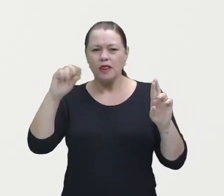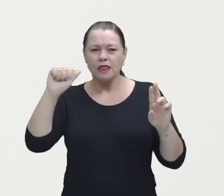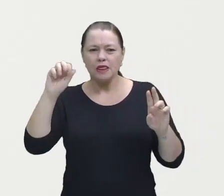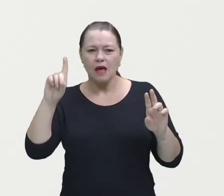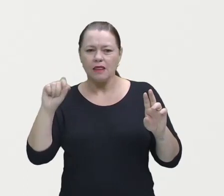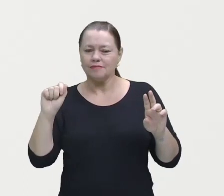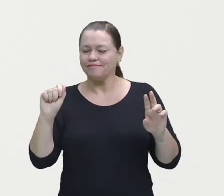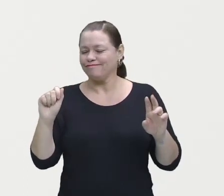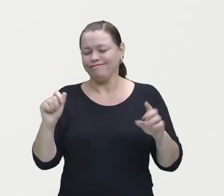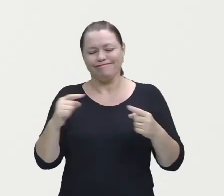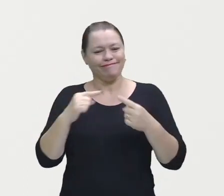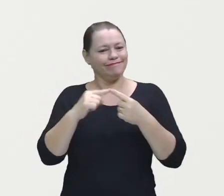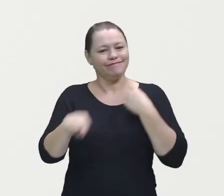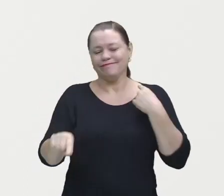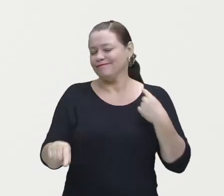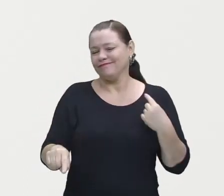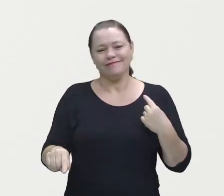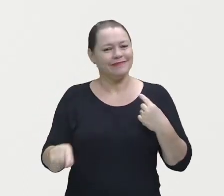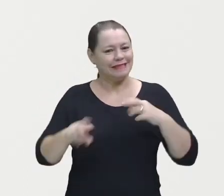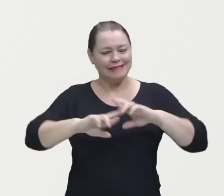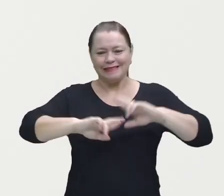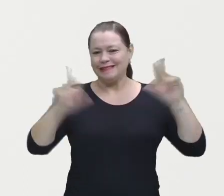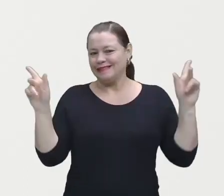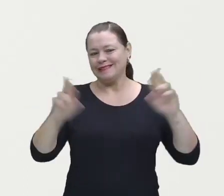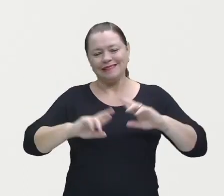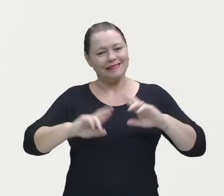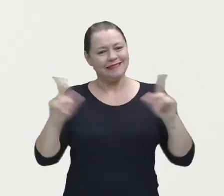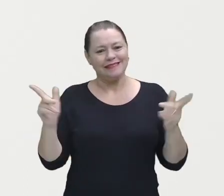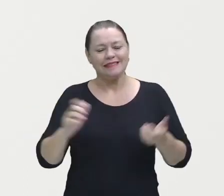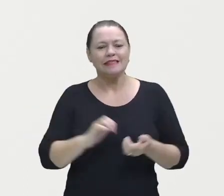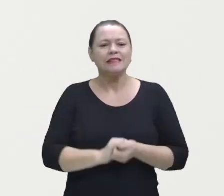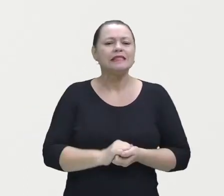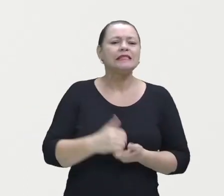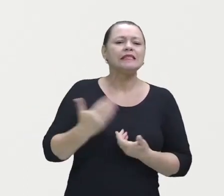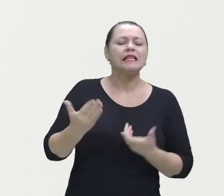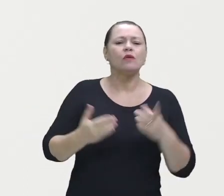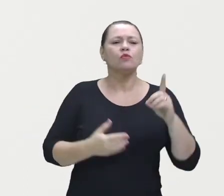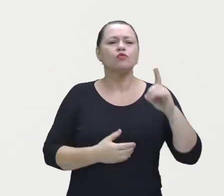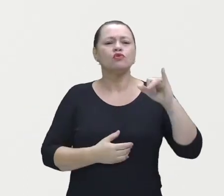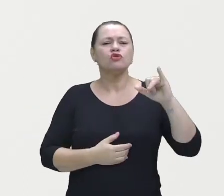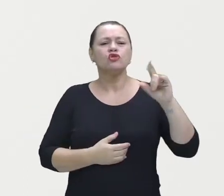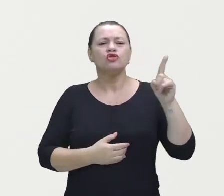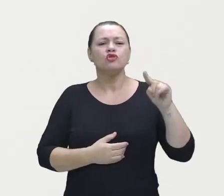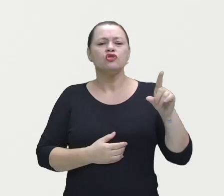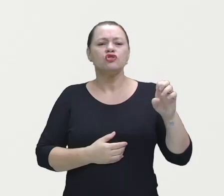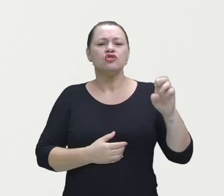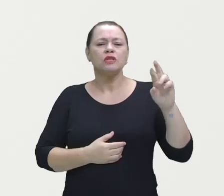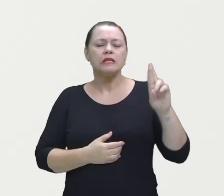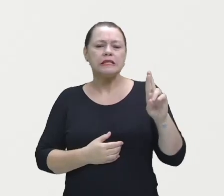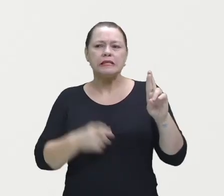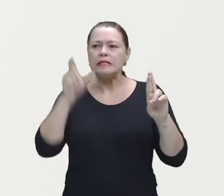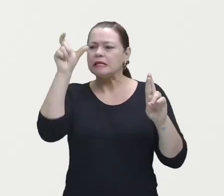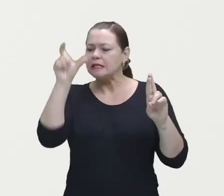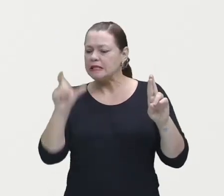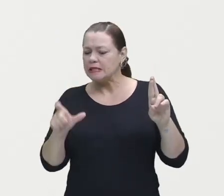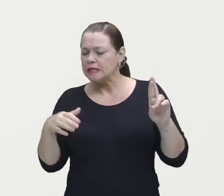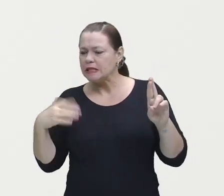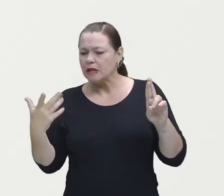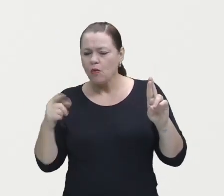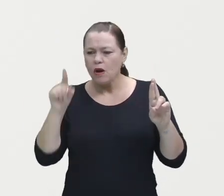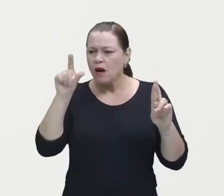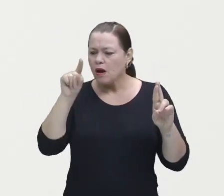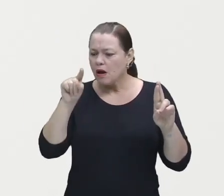não. O final bem diferente. Então, dizer tem o mesmo som final